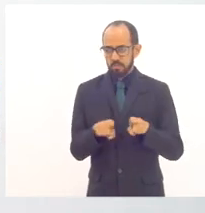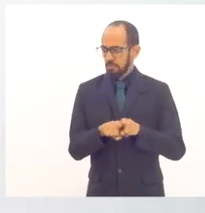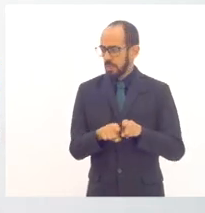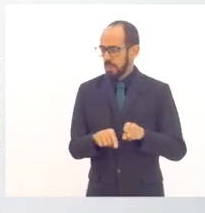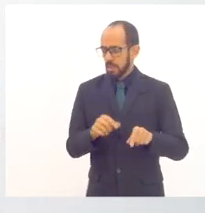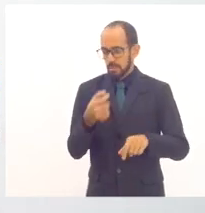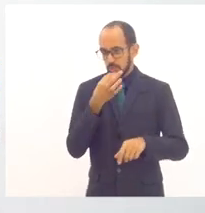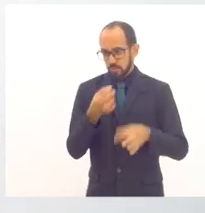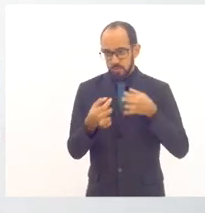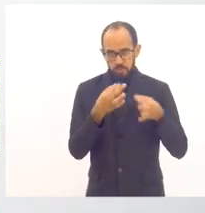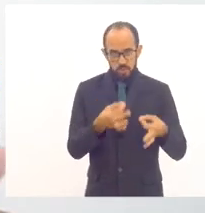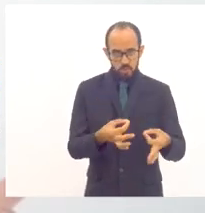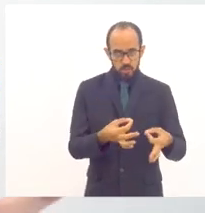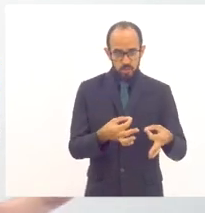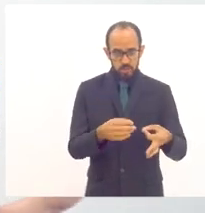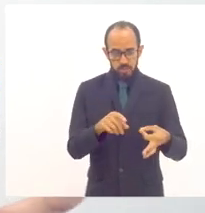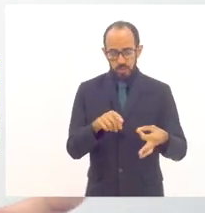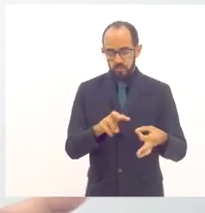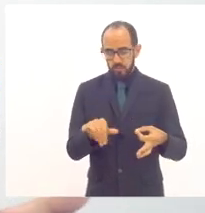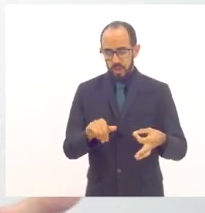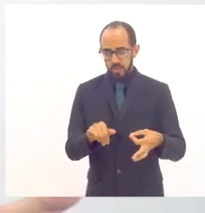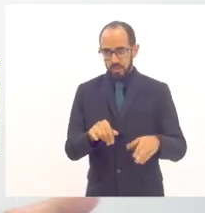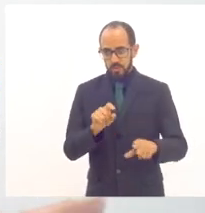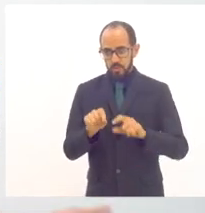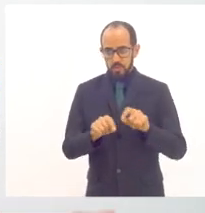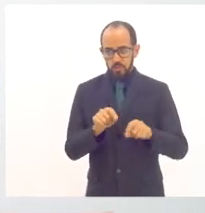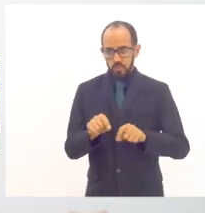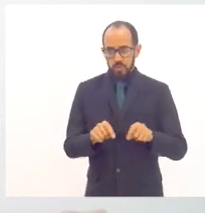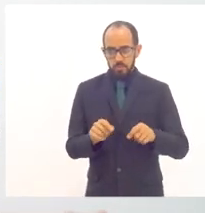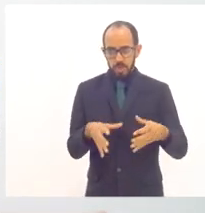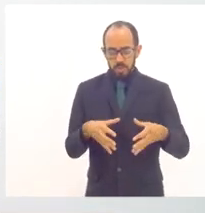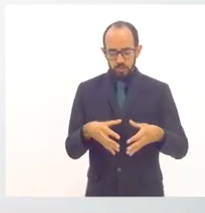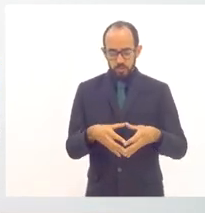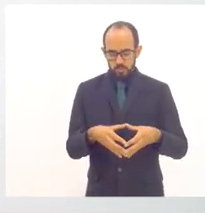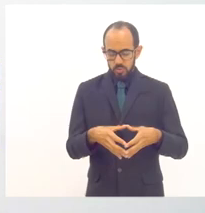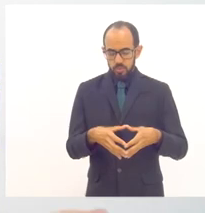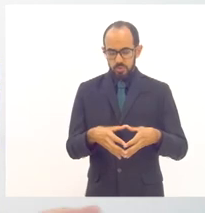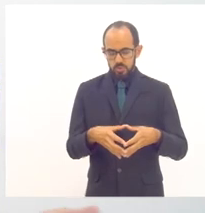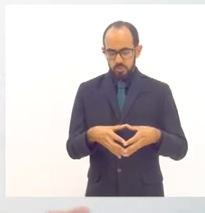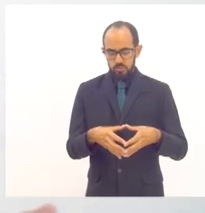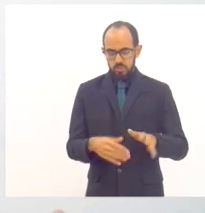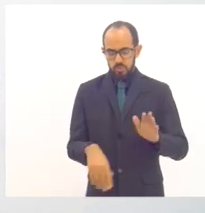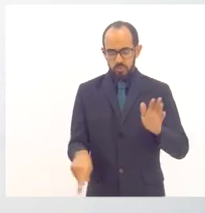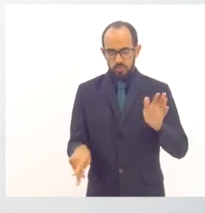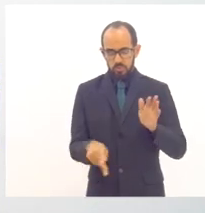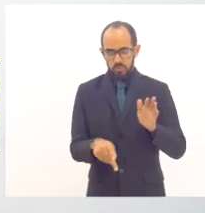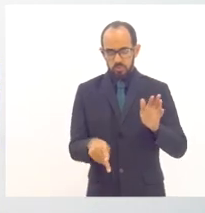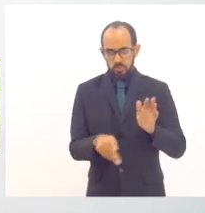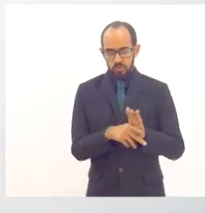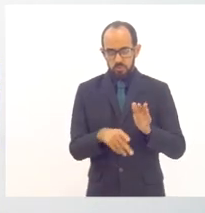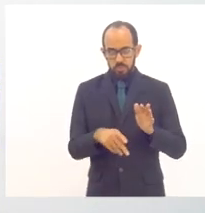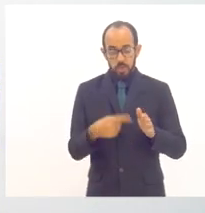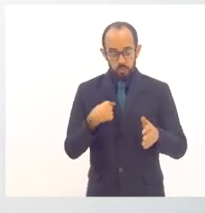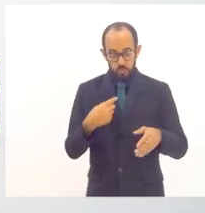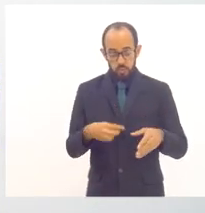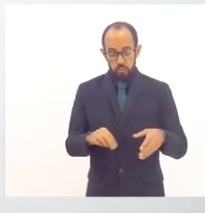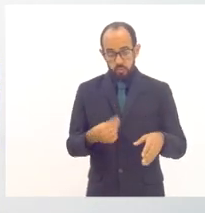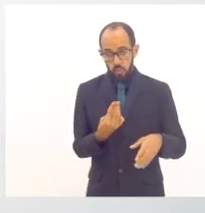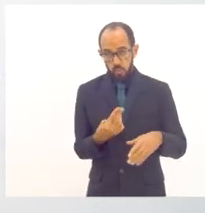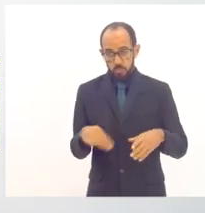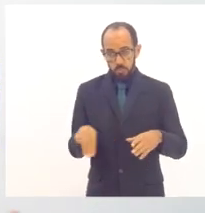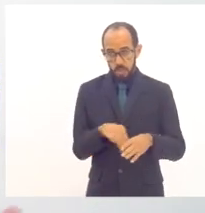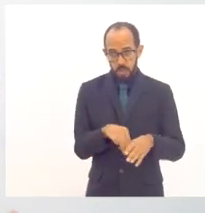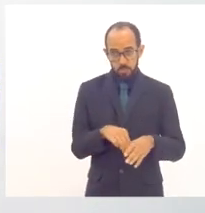sugestões elas vão passar pelas comissões. Eu próprio sou membro titular da Comissão de